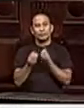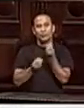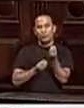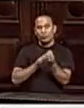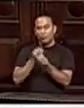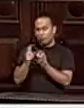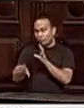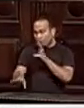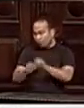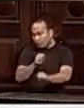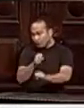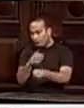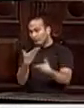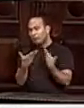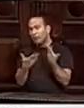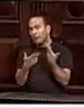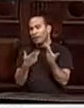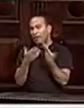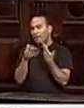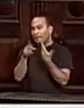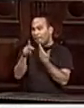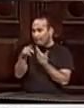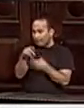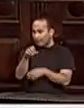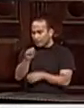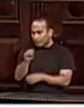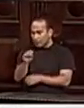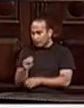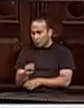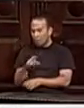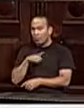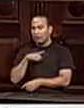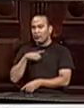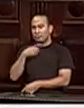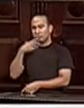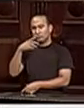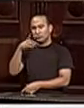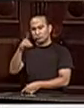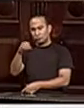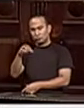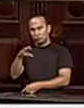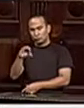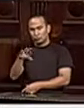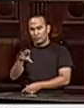formação através de pós-graduação, de um mestrado, de um doutorado,